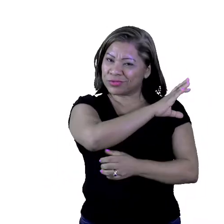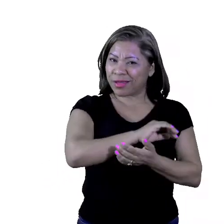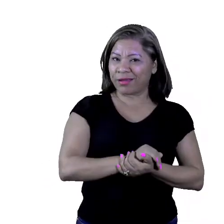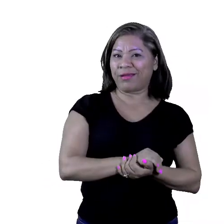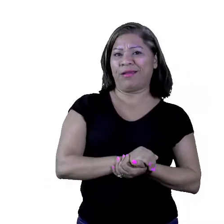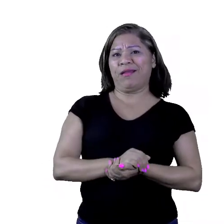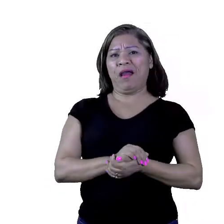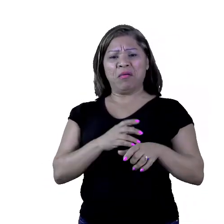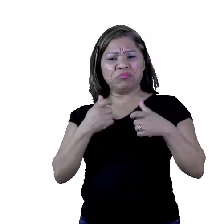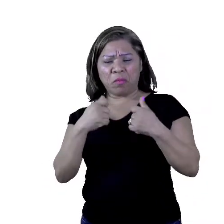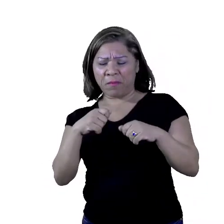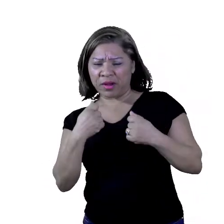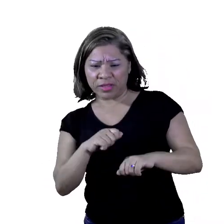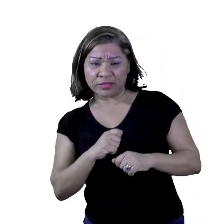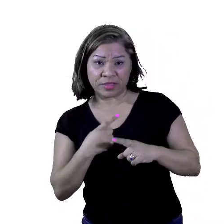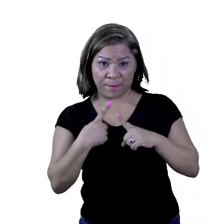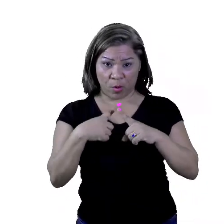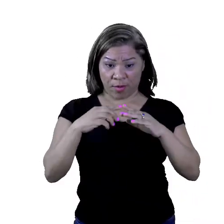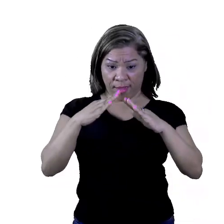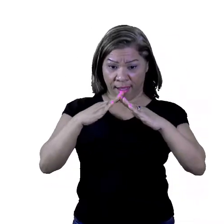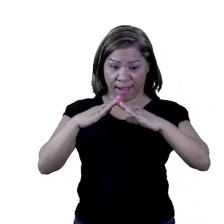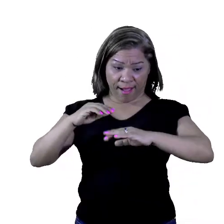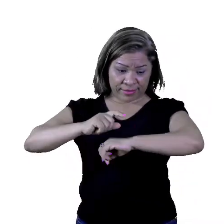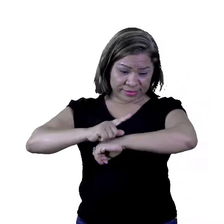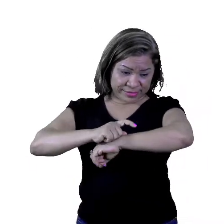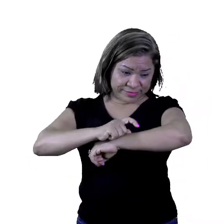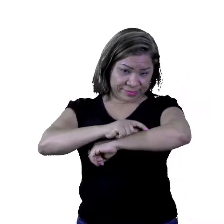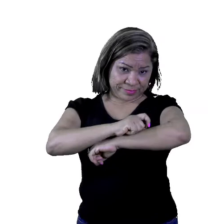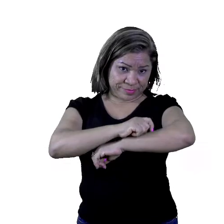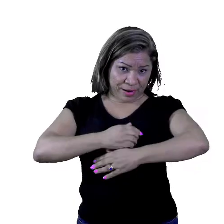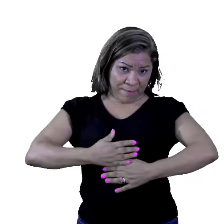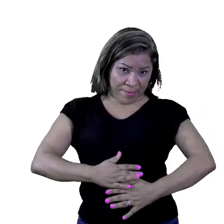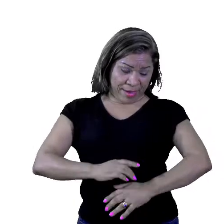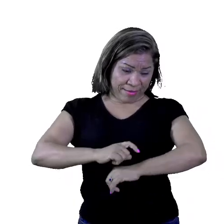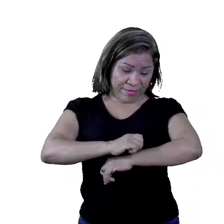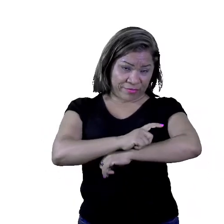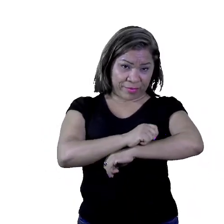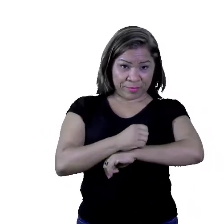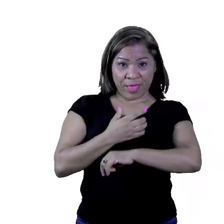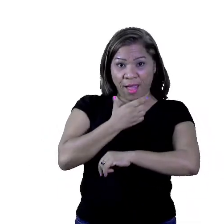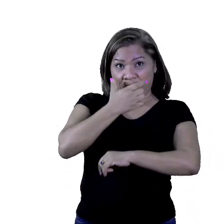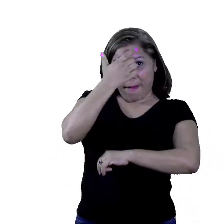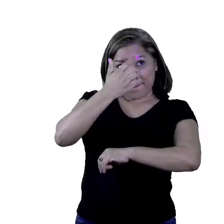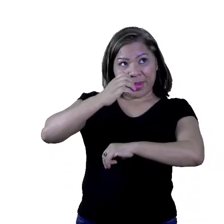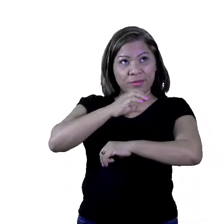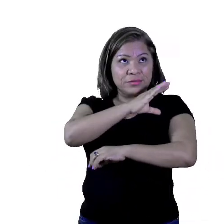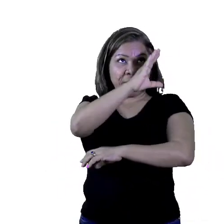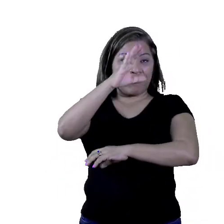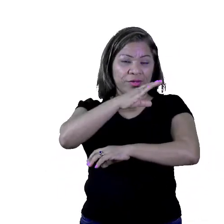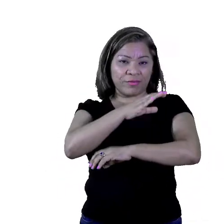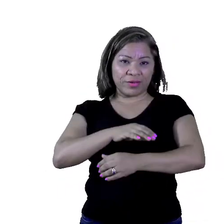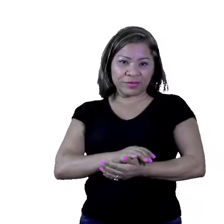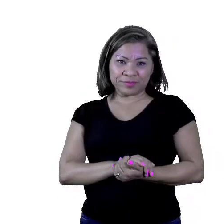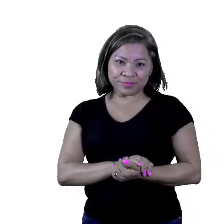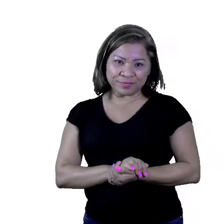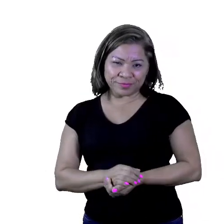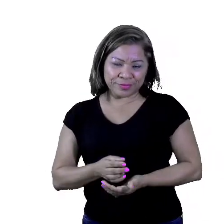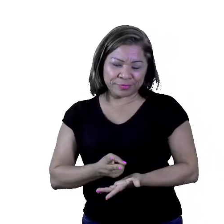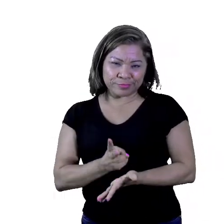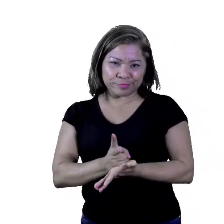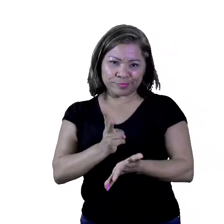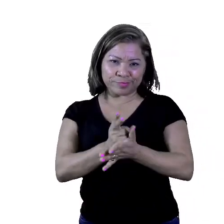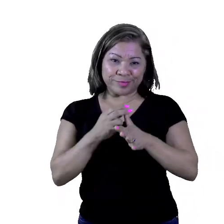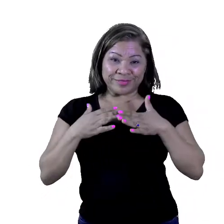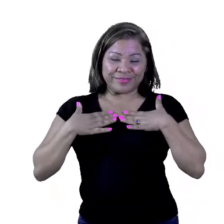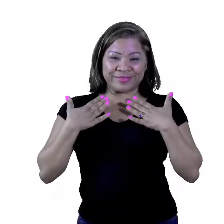nas costas, a barriga vai no chão, a cabeça vai no ar. Rodolfo vive sempre satisfeito, ele